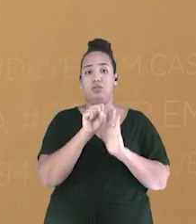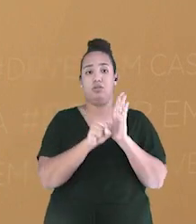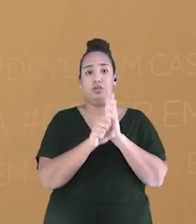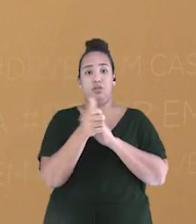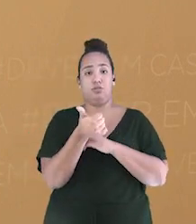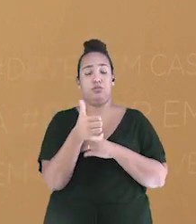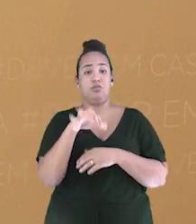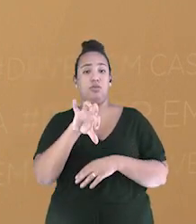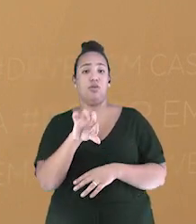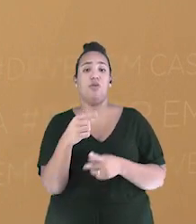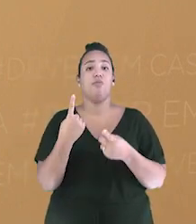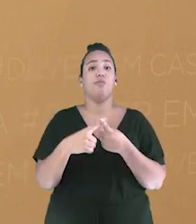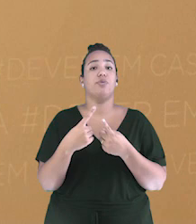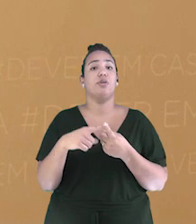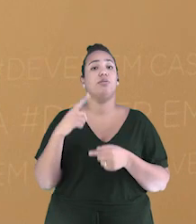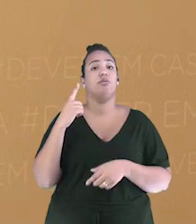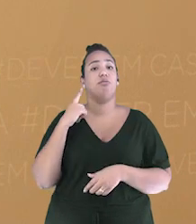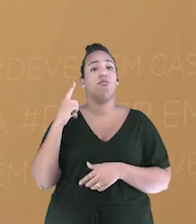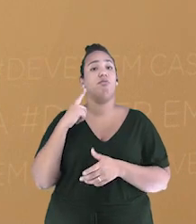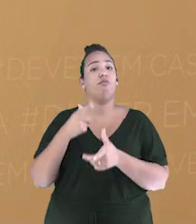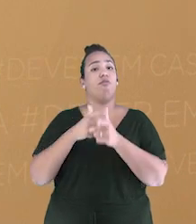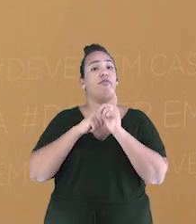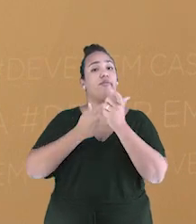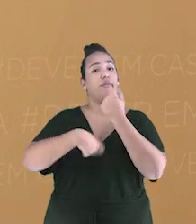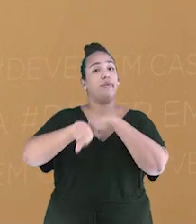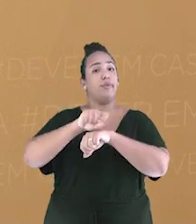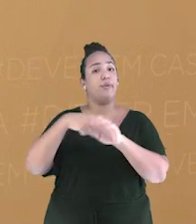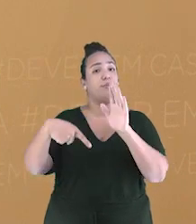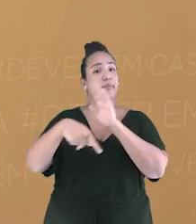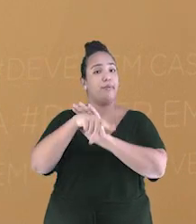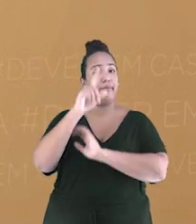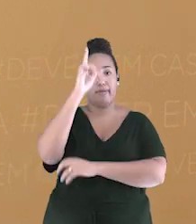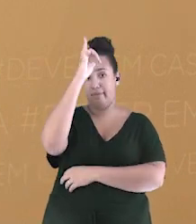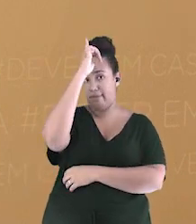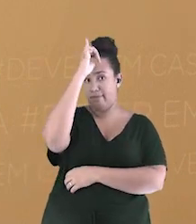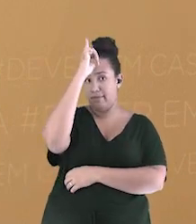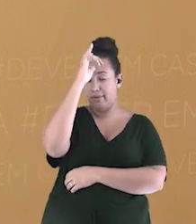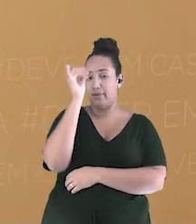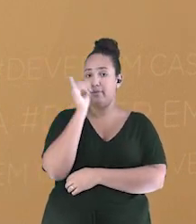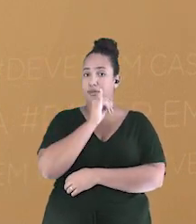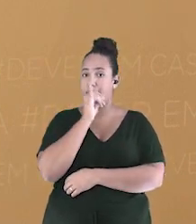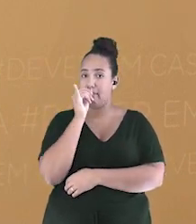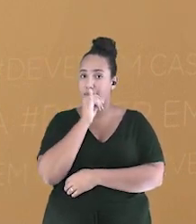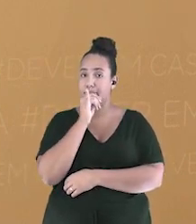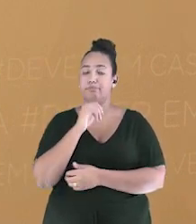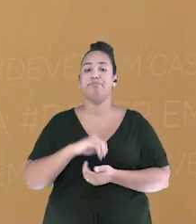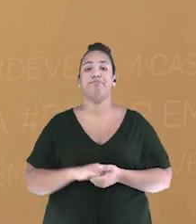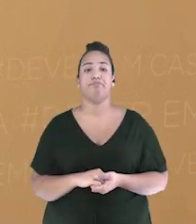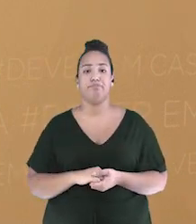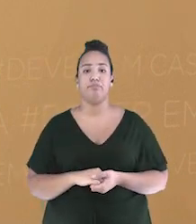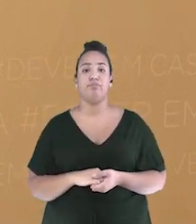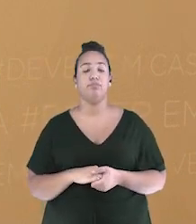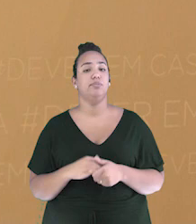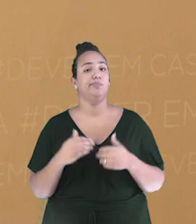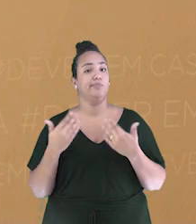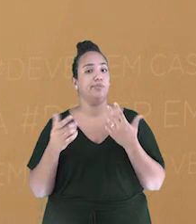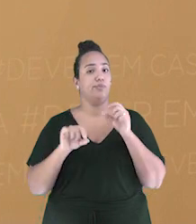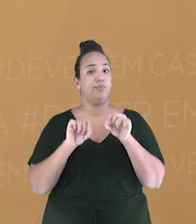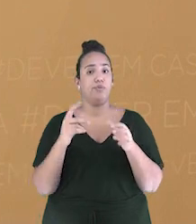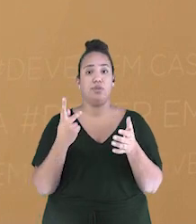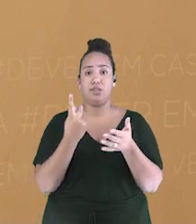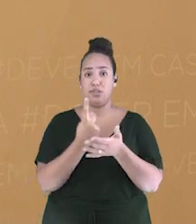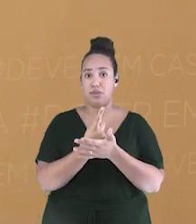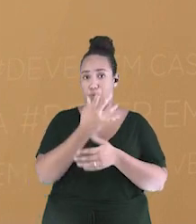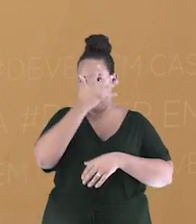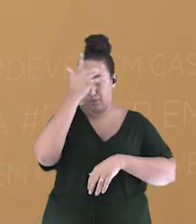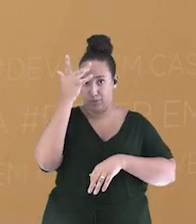uma forte crise econômica vivenciada no país devido ao desenvolvimento das indústrias, o qual deixou